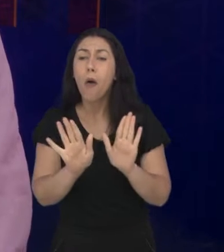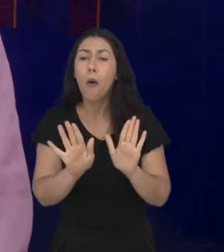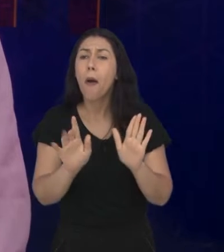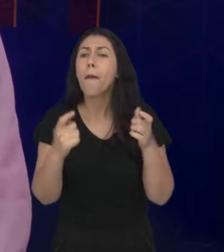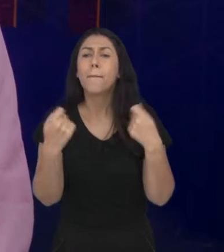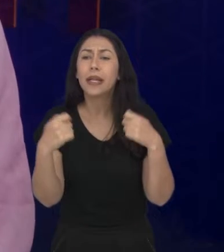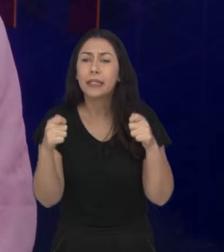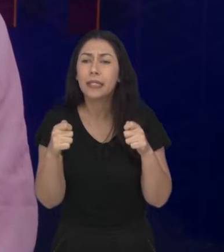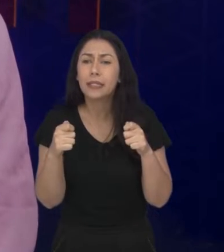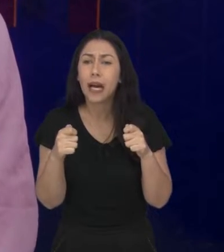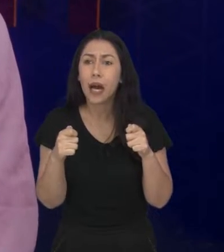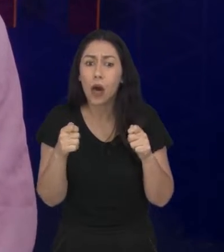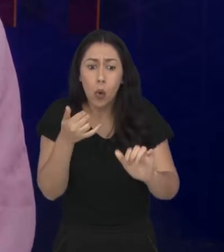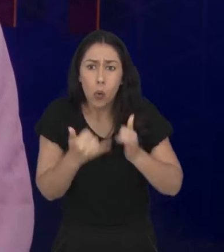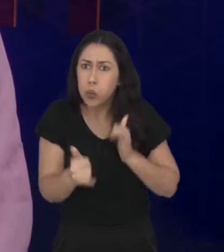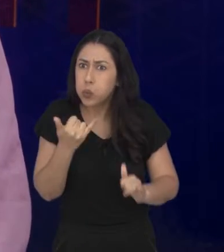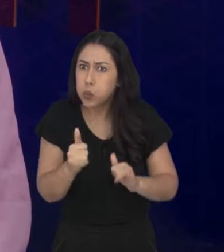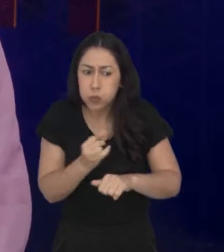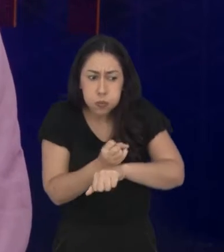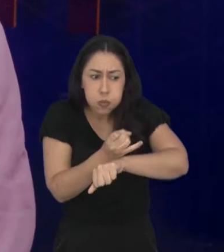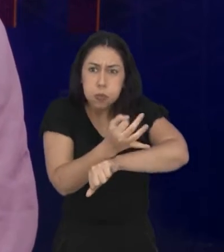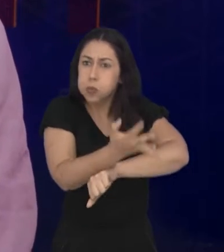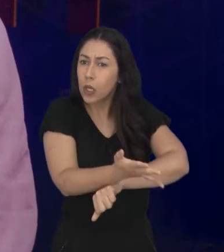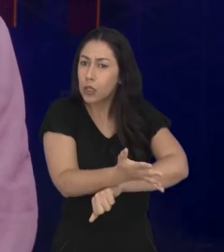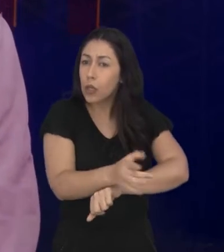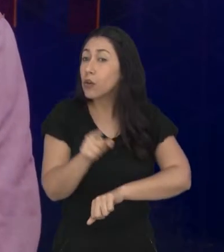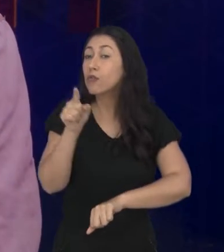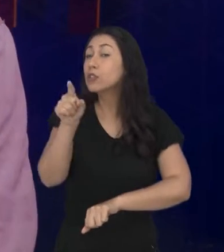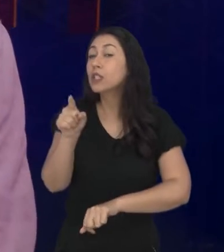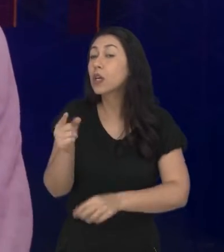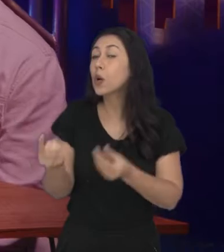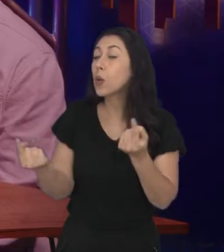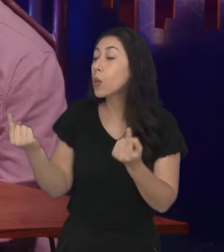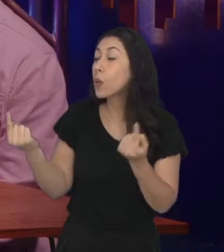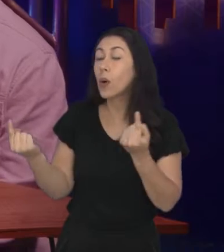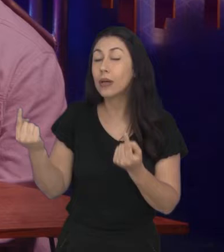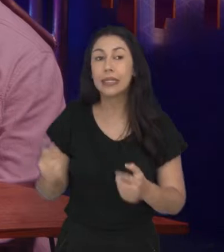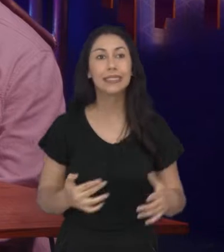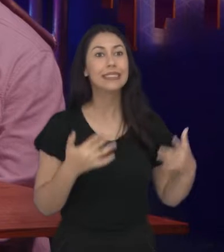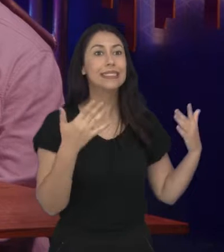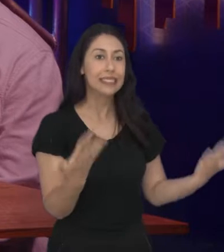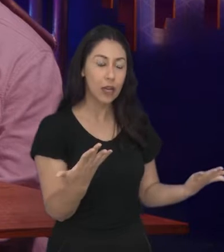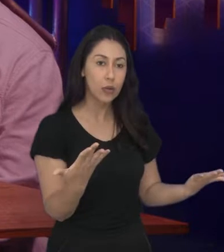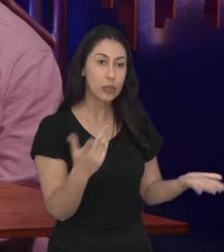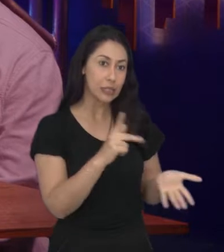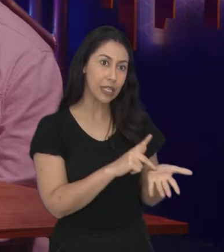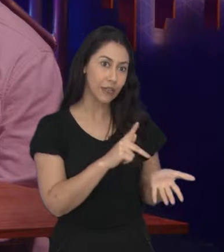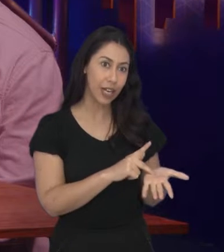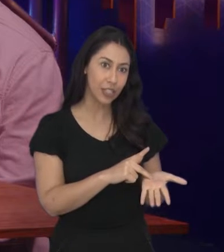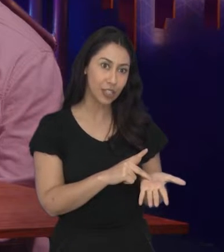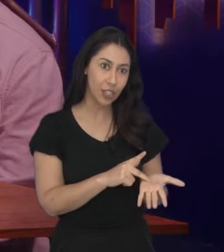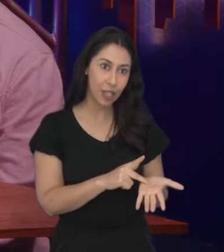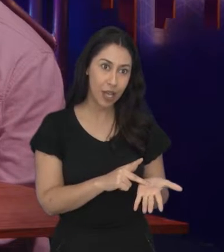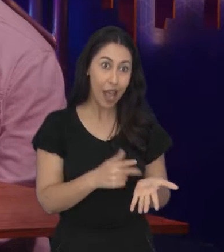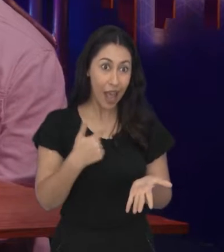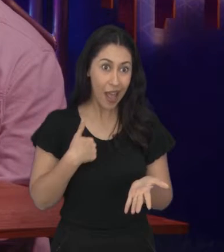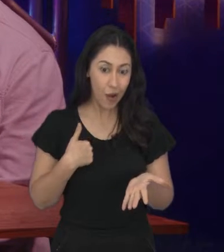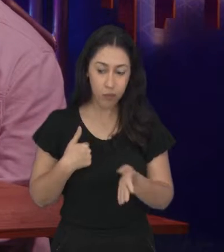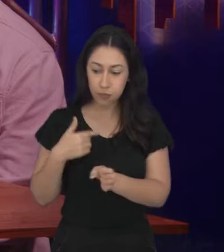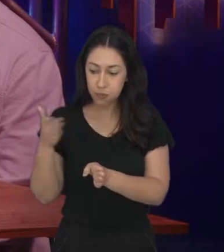que conseguir ficar acordado até tarde. Você acha que você é o quê, Vic? Então, na verdade, eu acho que eu sou